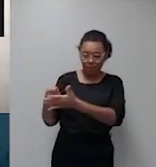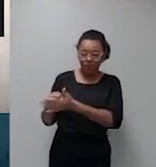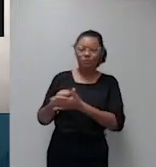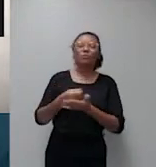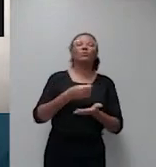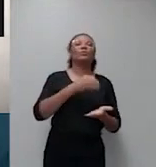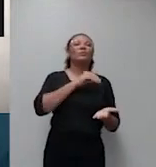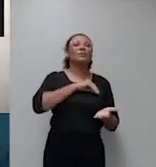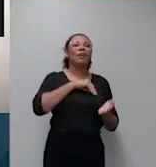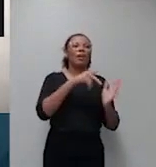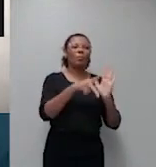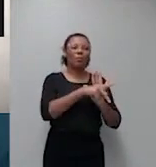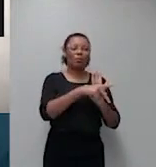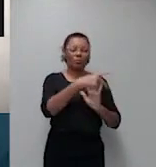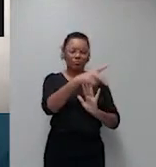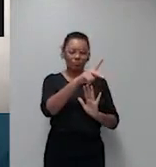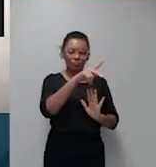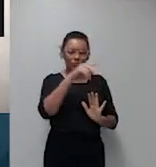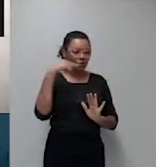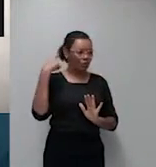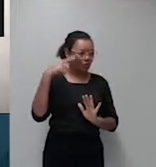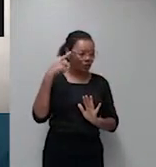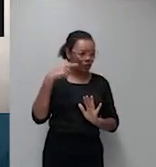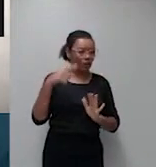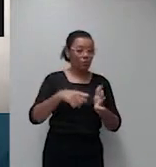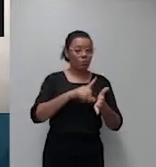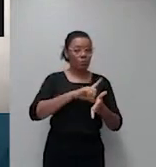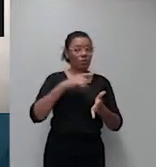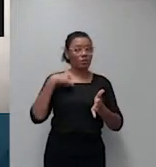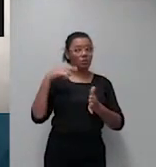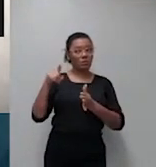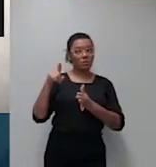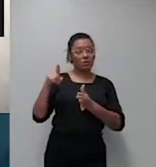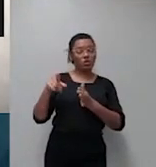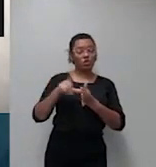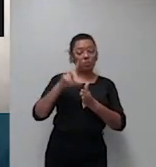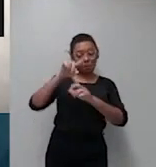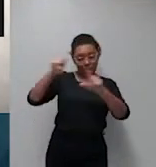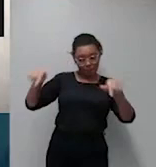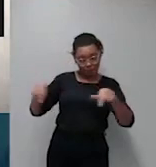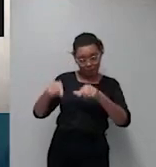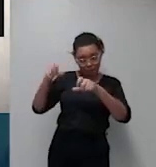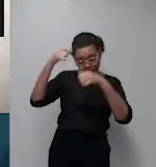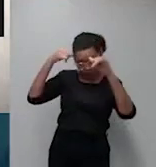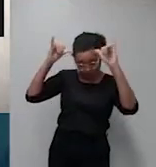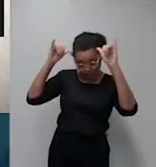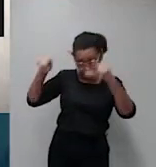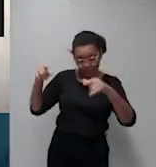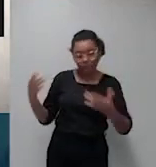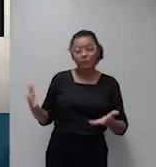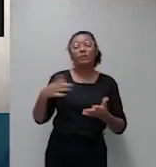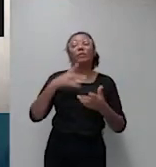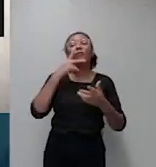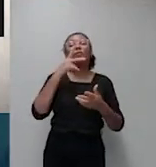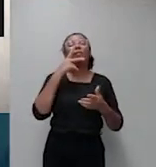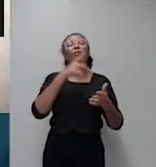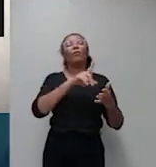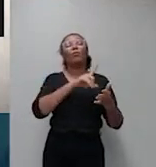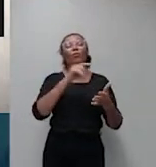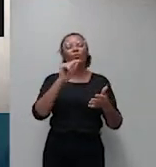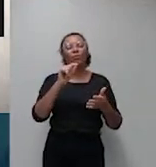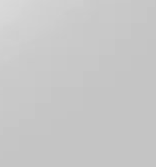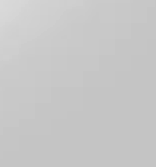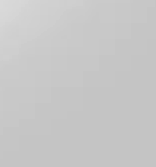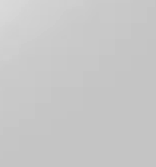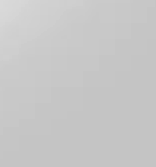relator não foi demonstrado nos autos a terceira turma então afastou reconhecimento da fraude e determinou a desconstituição da